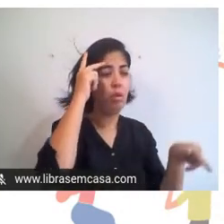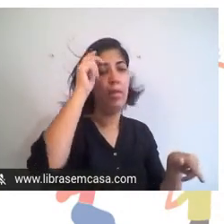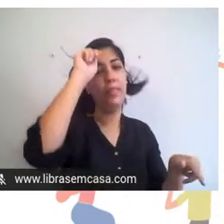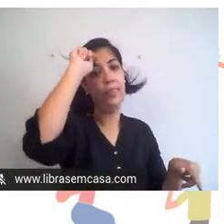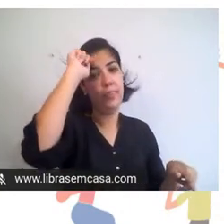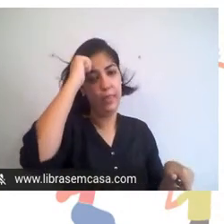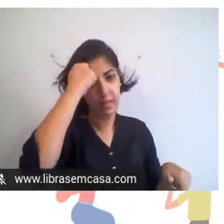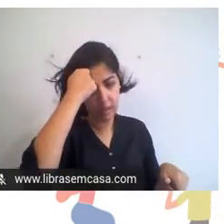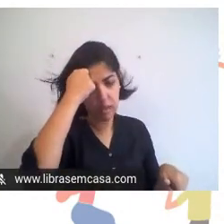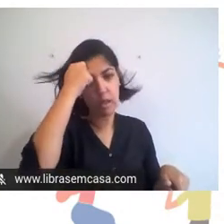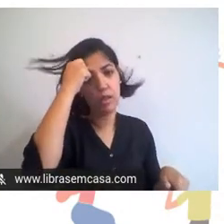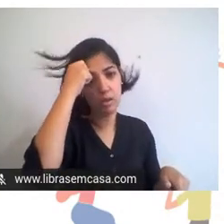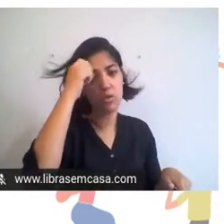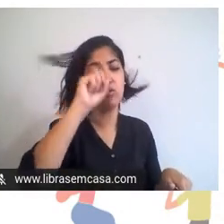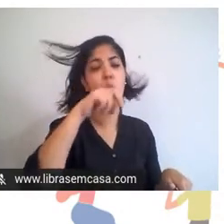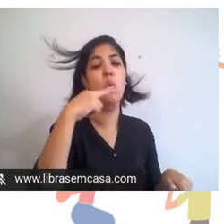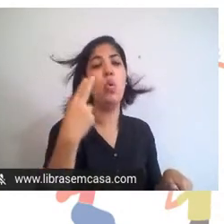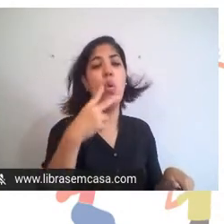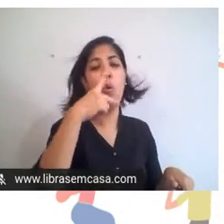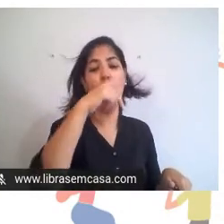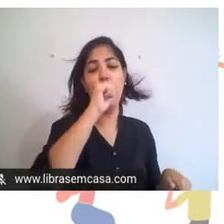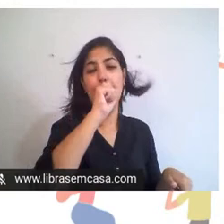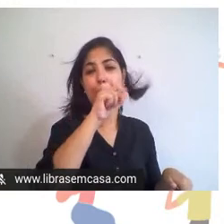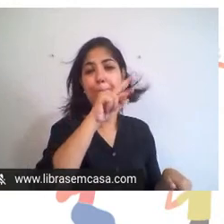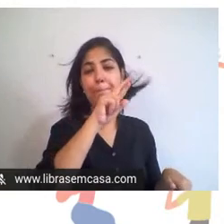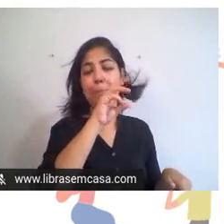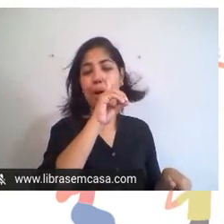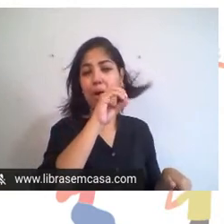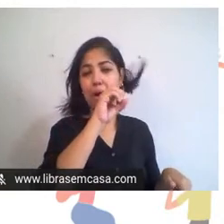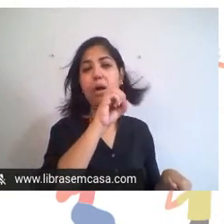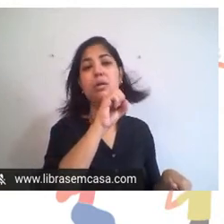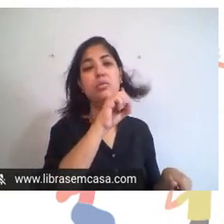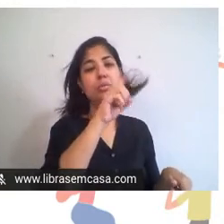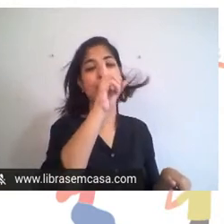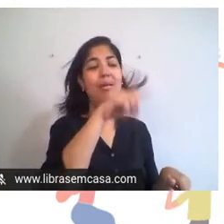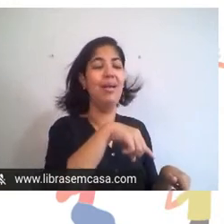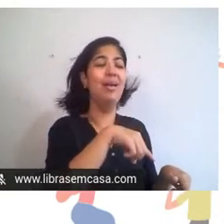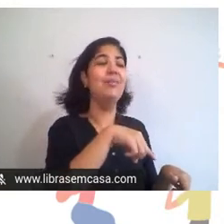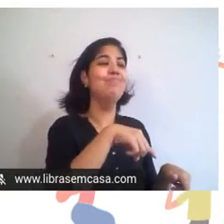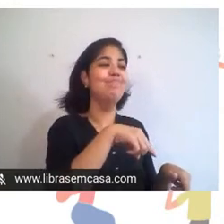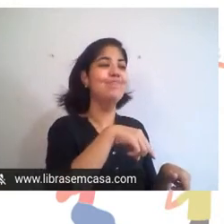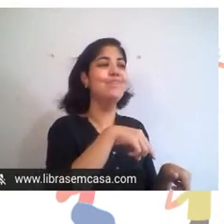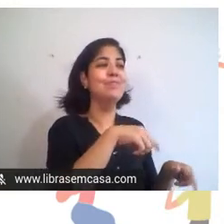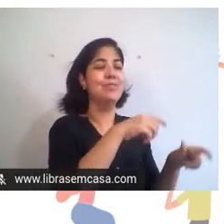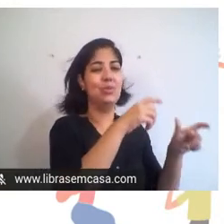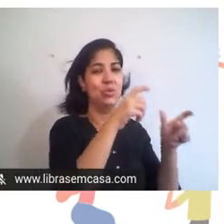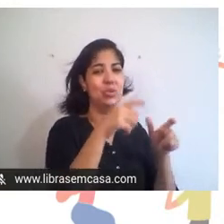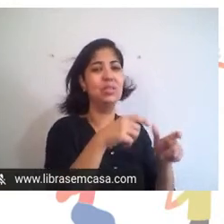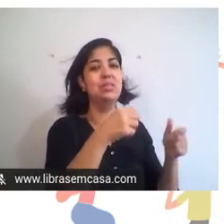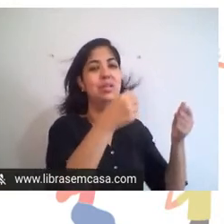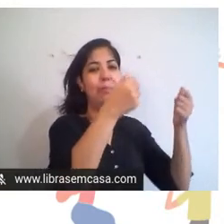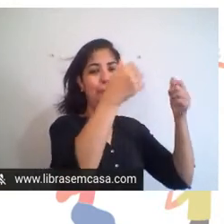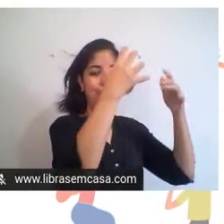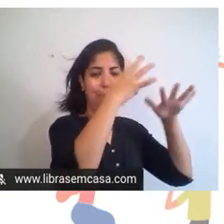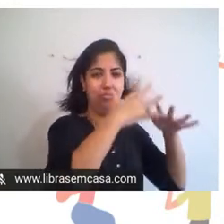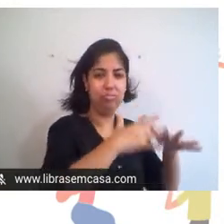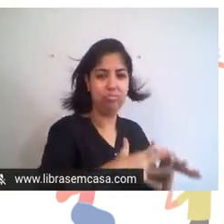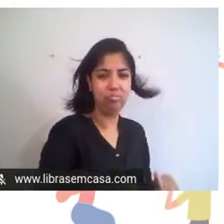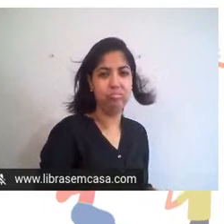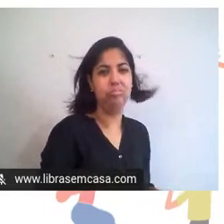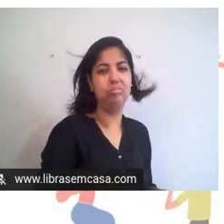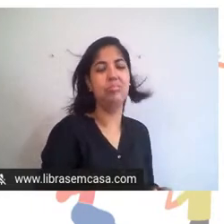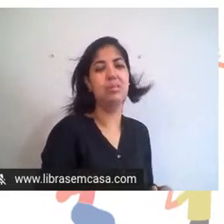são os domicílios em pior situação, e aqueles em que o responsável era mulheres também estão em pior